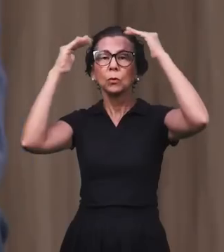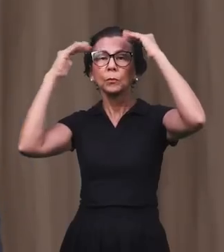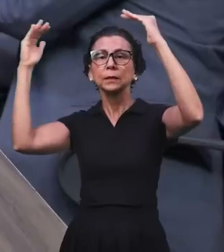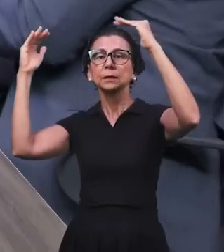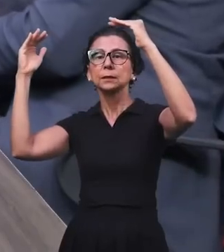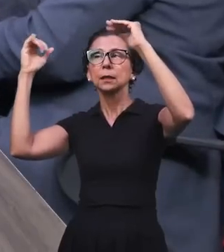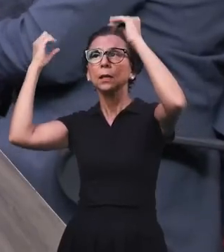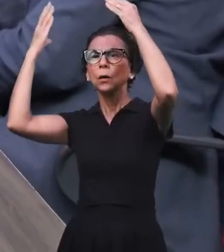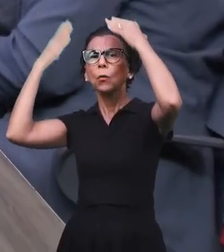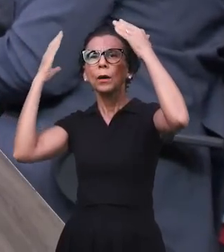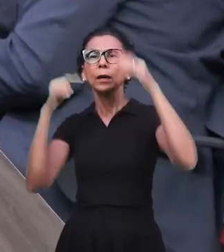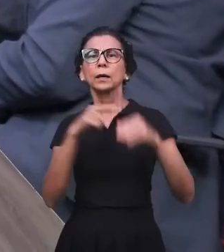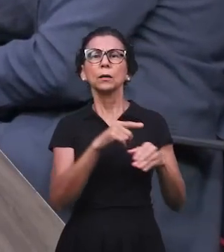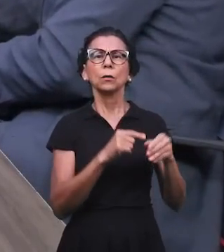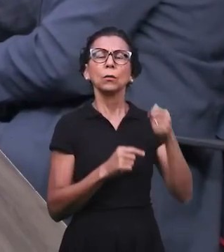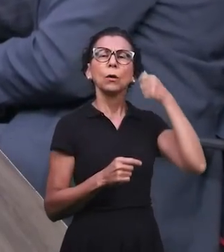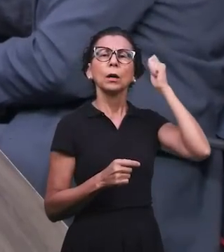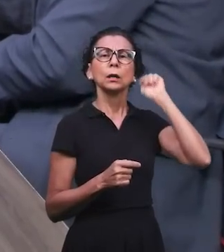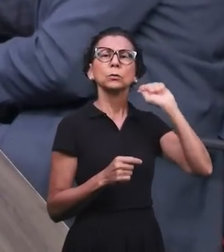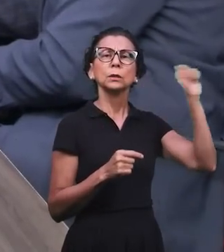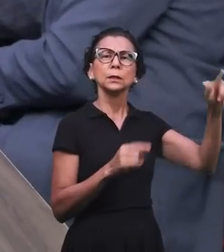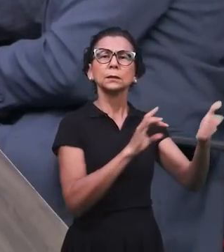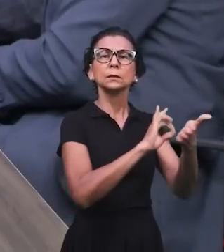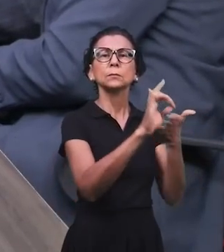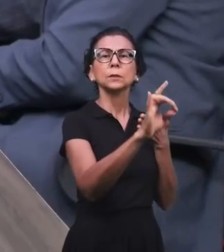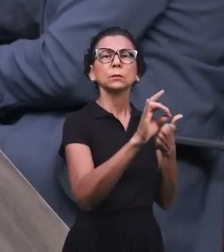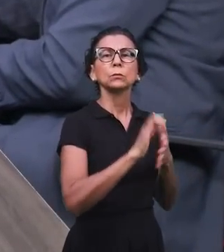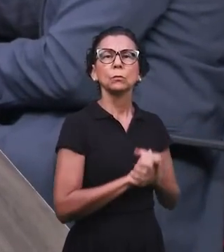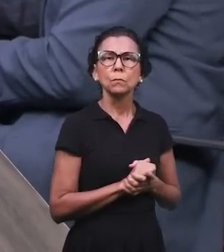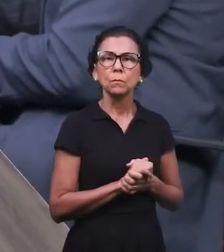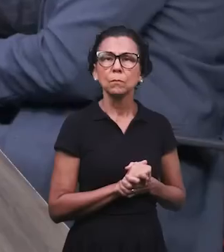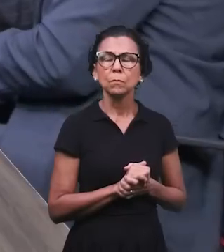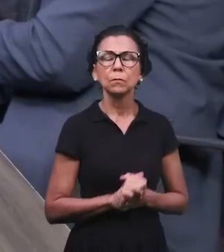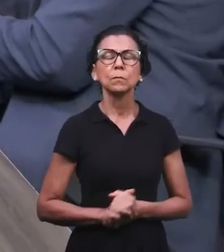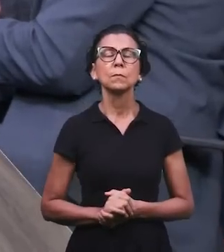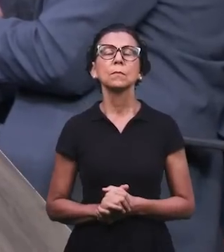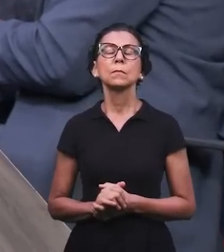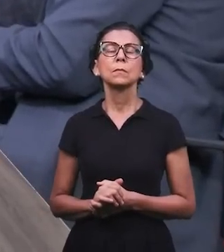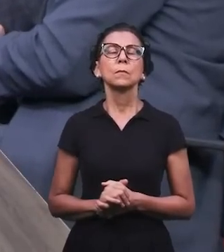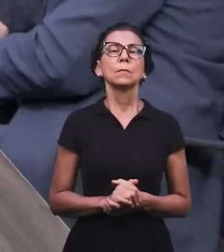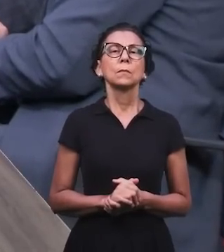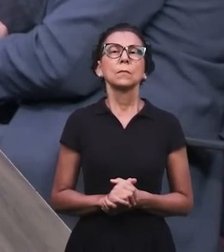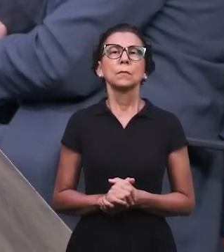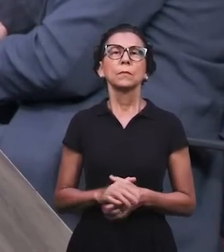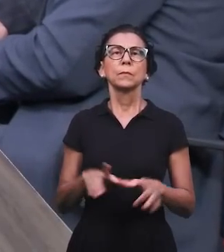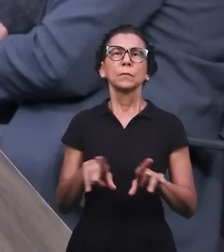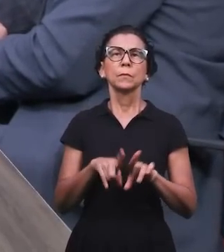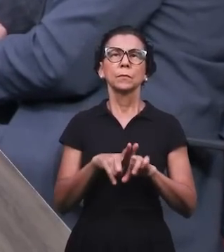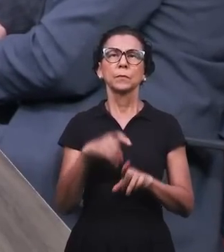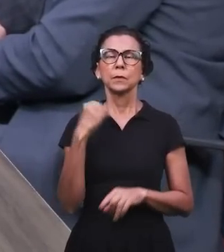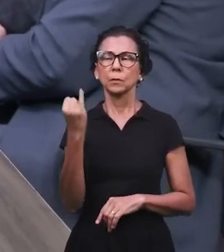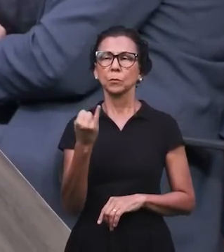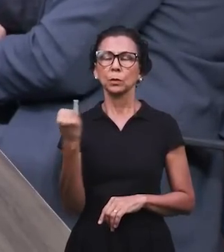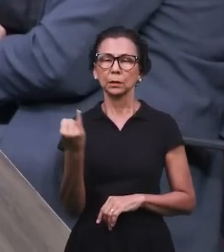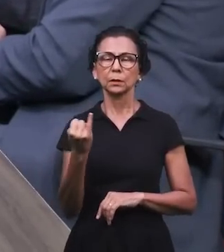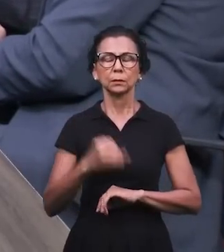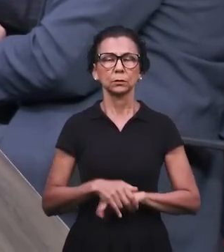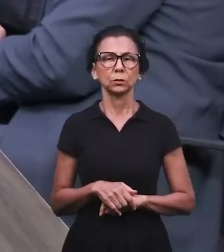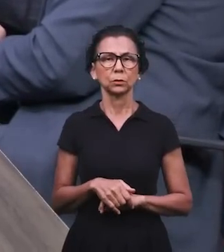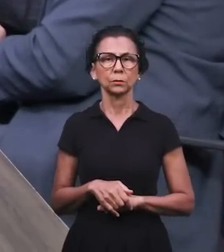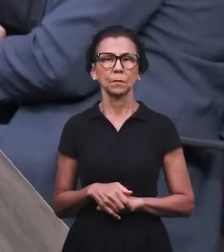né? A voz do opositor. E outro detalhe importante, pastor Alex, pastor Tiago e vocês que nos acompanham, que